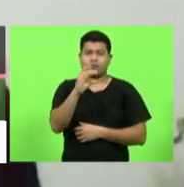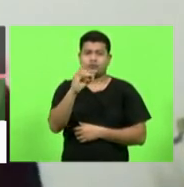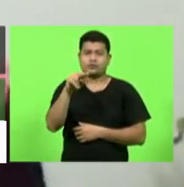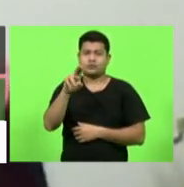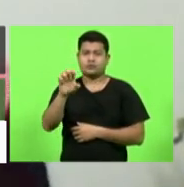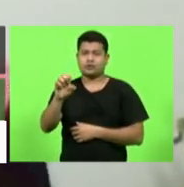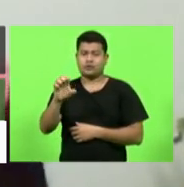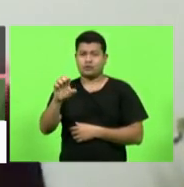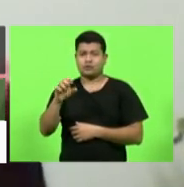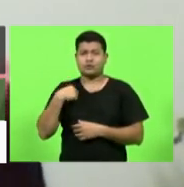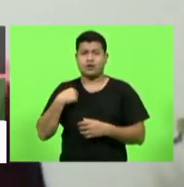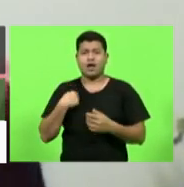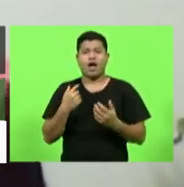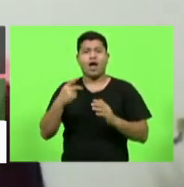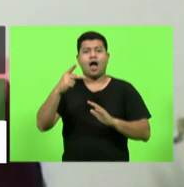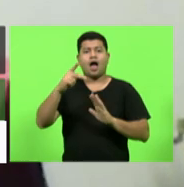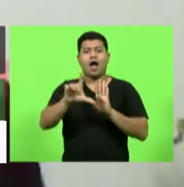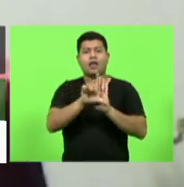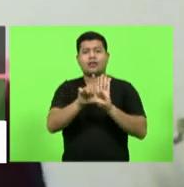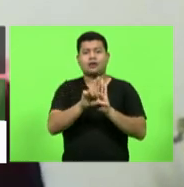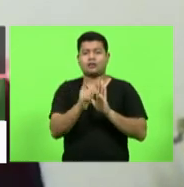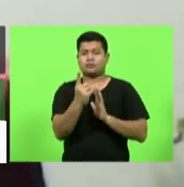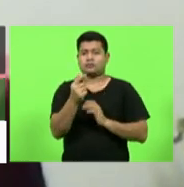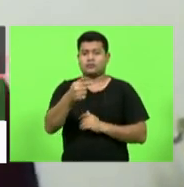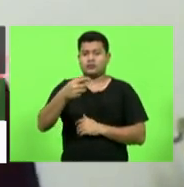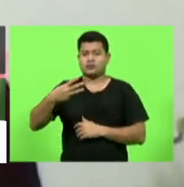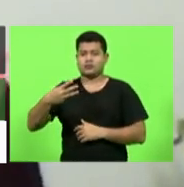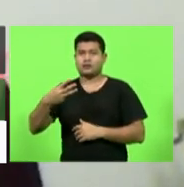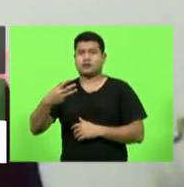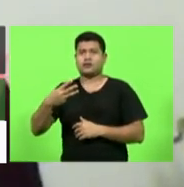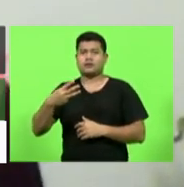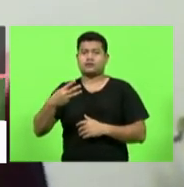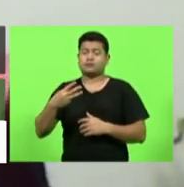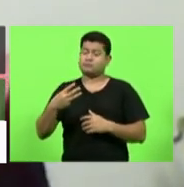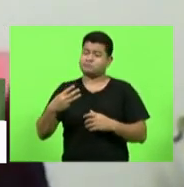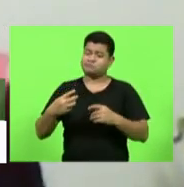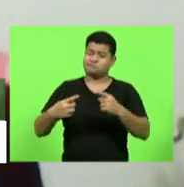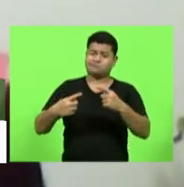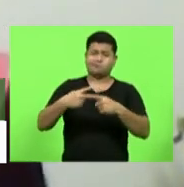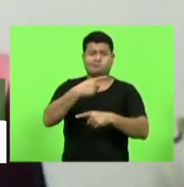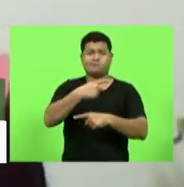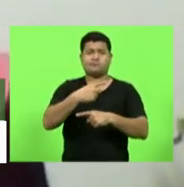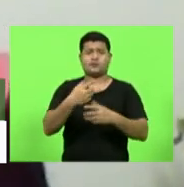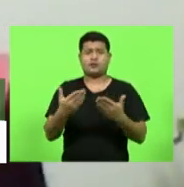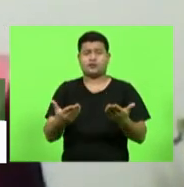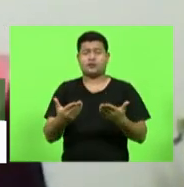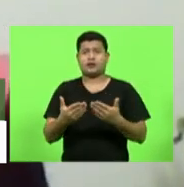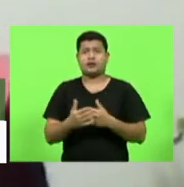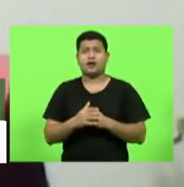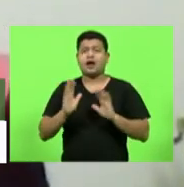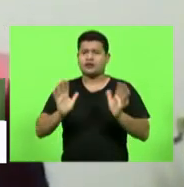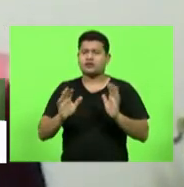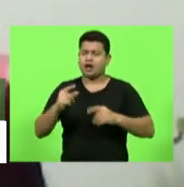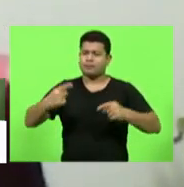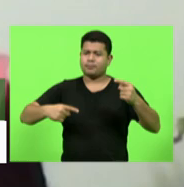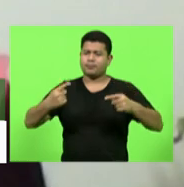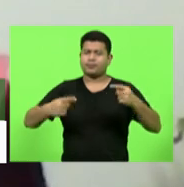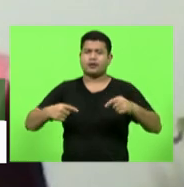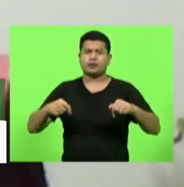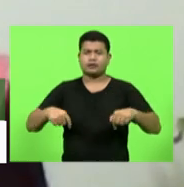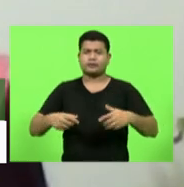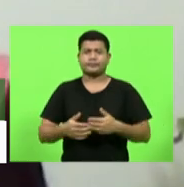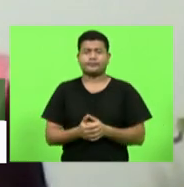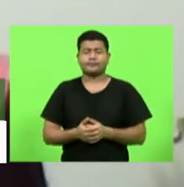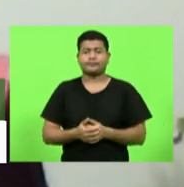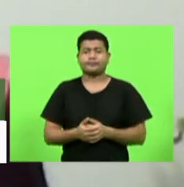da pandemia? A lei 173, né? Eu imagino que seja a da pandemia. Já falamos disso aqui, né? Neiva